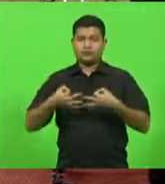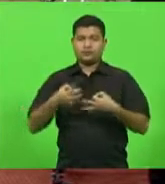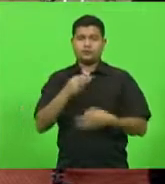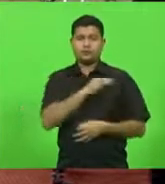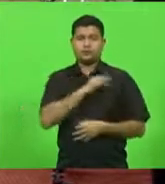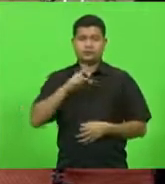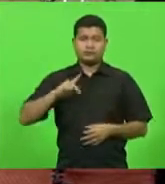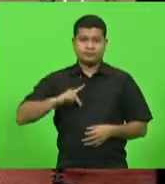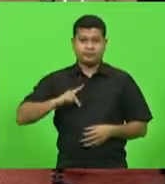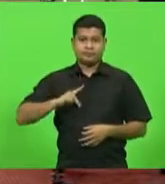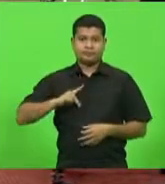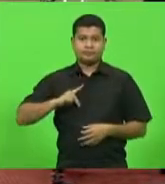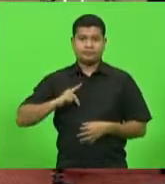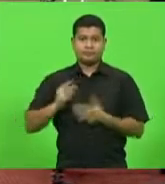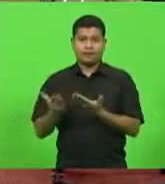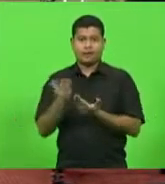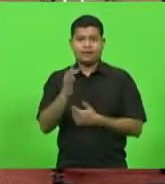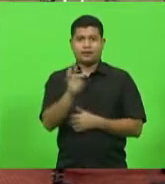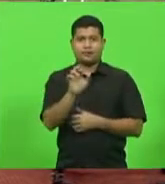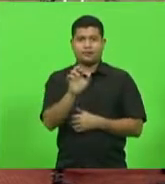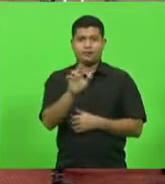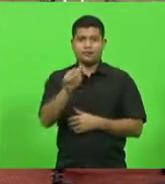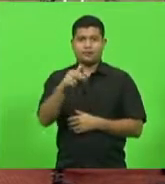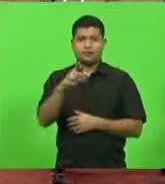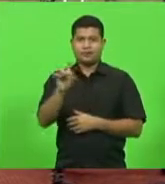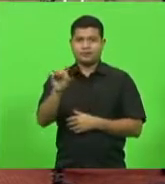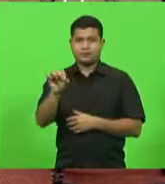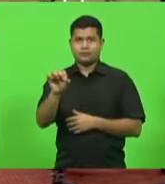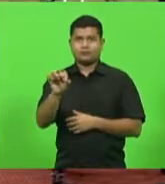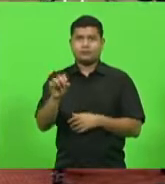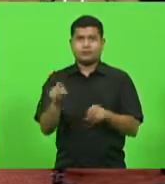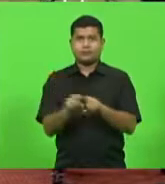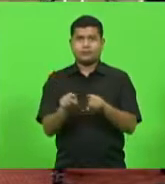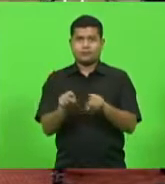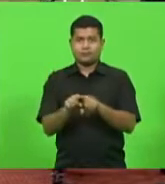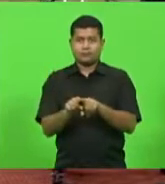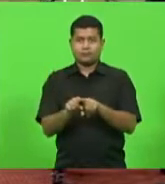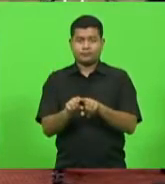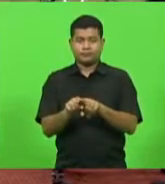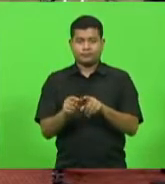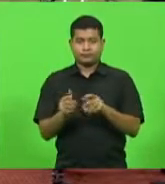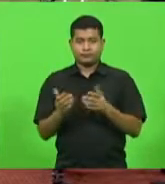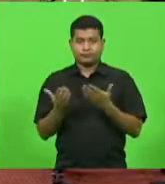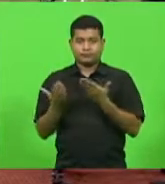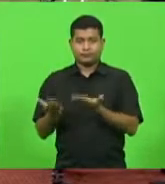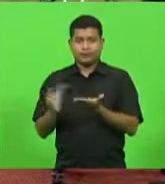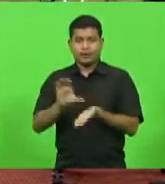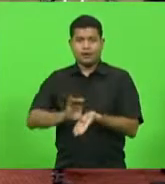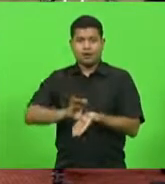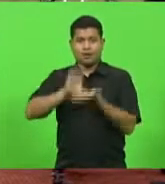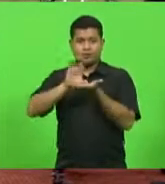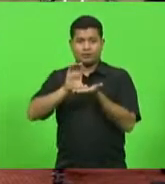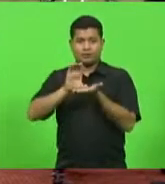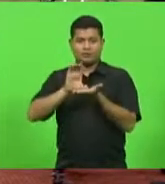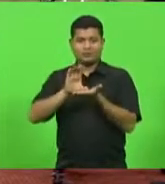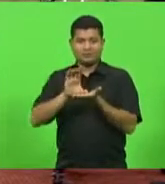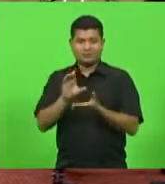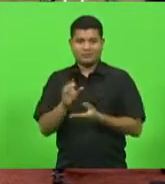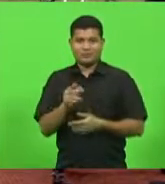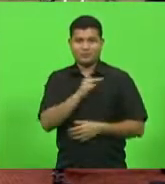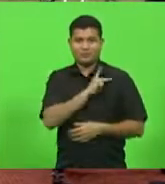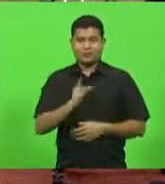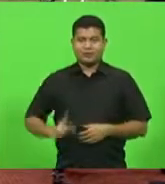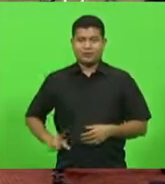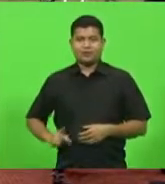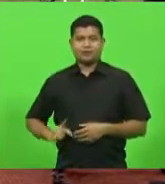de Santa Catarina, Fernando da Silva Comim. Senhor, excelentíssimo senhor conselheiro presidente do Tribunal de